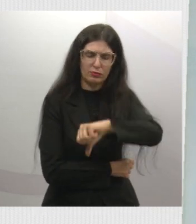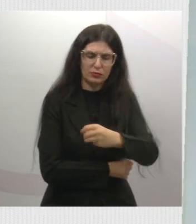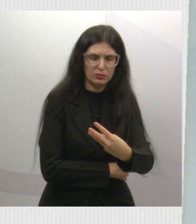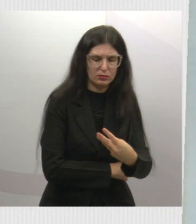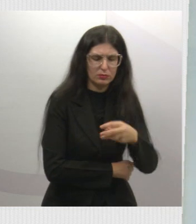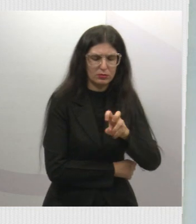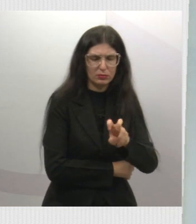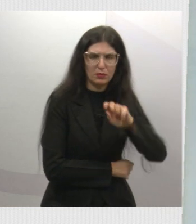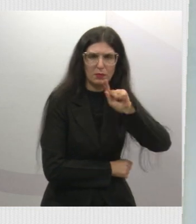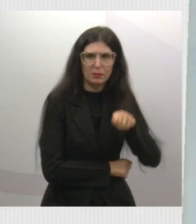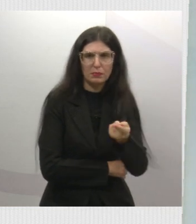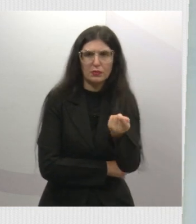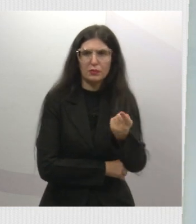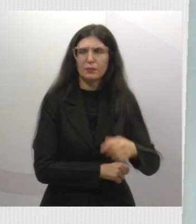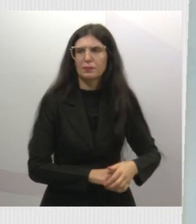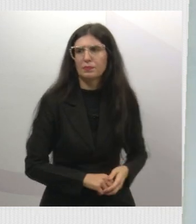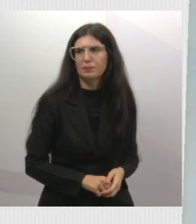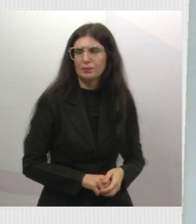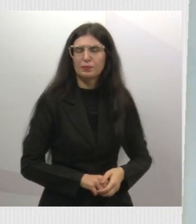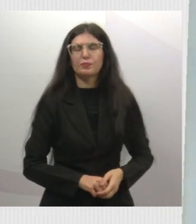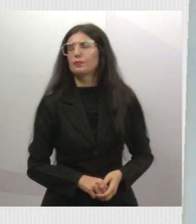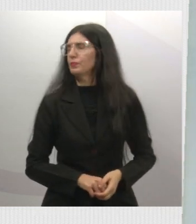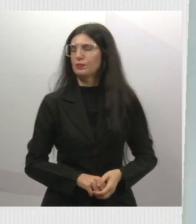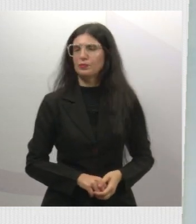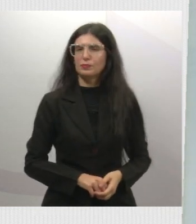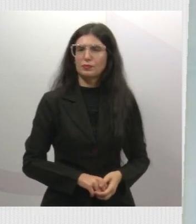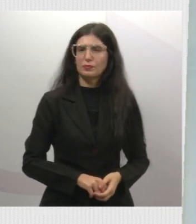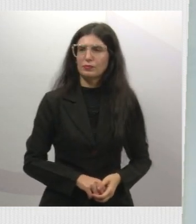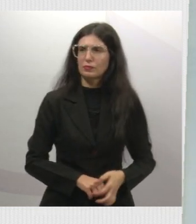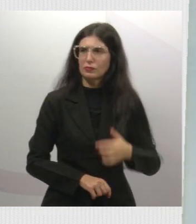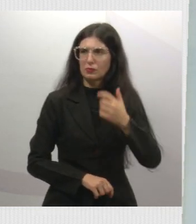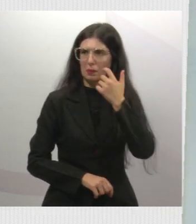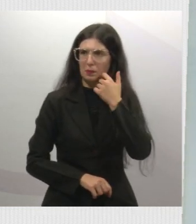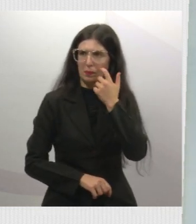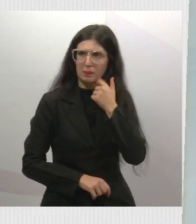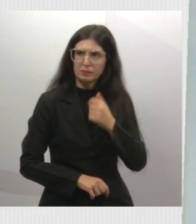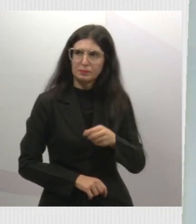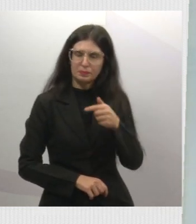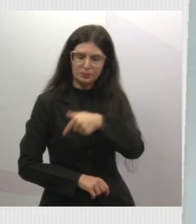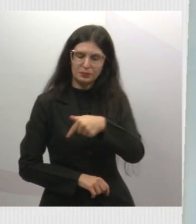25.935.000, chegando a uma ordem de